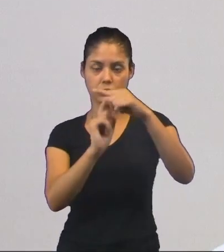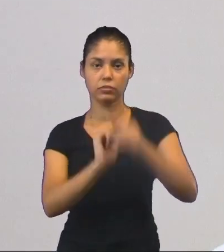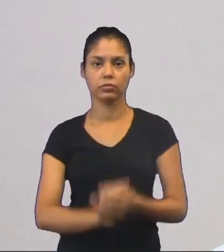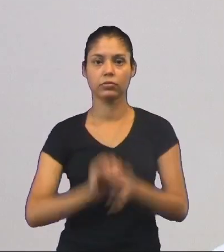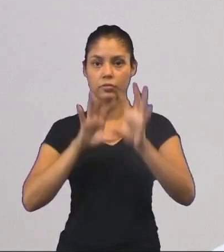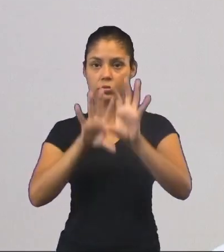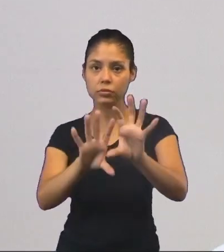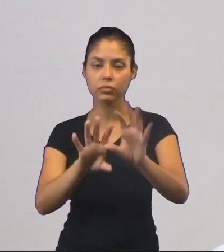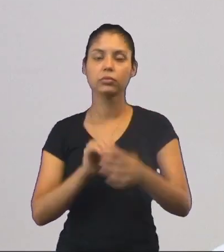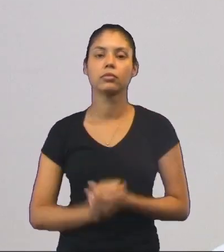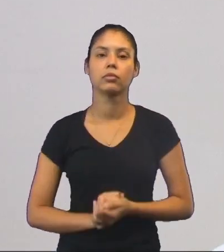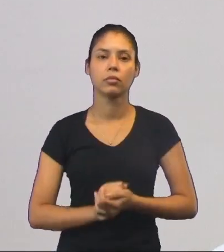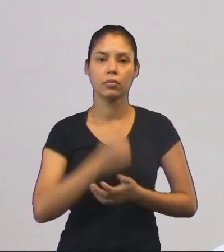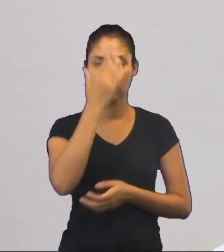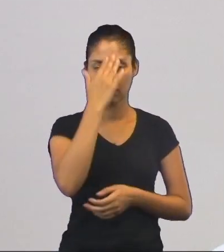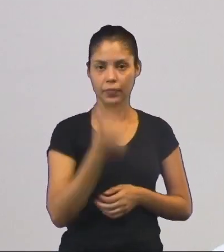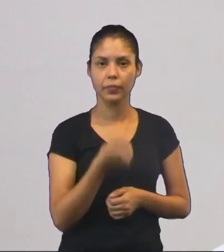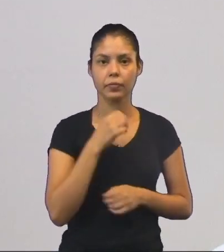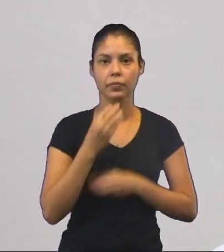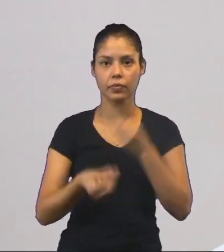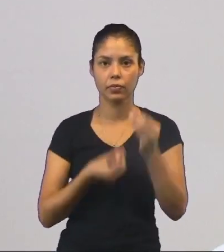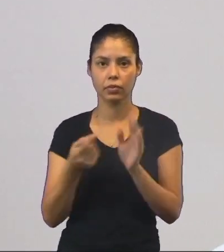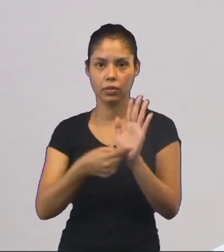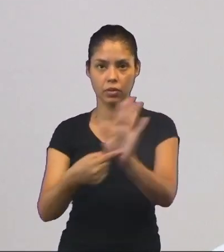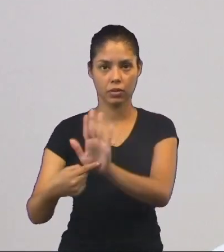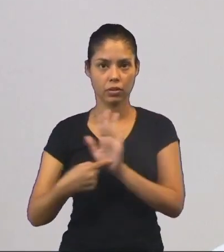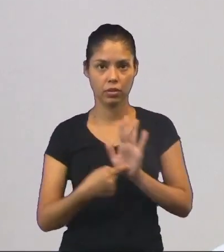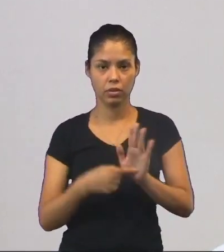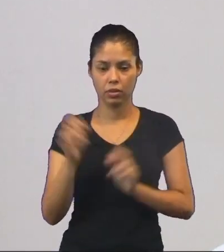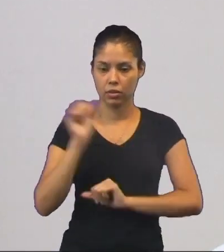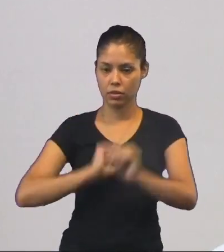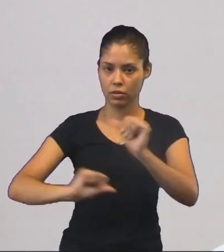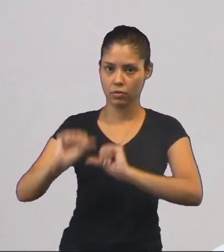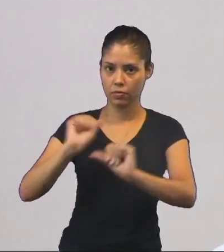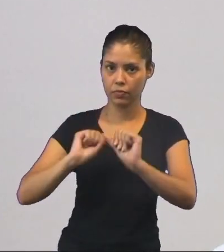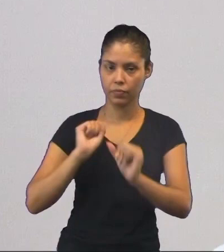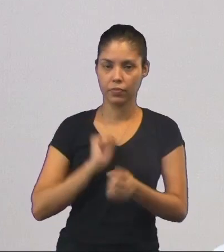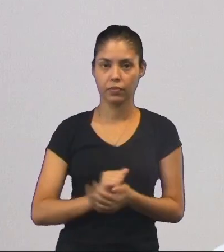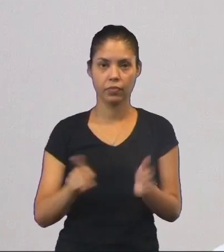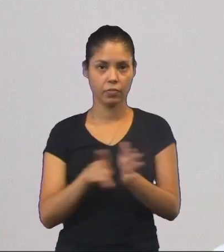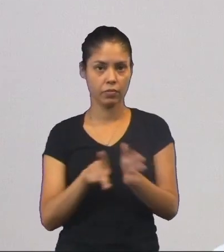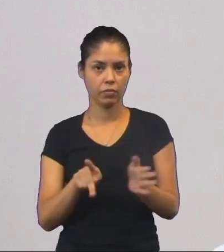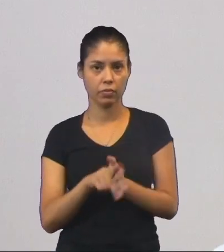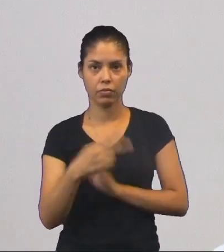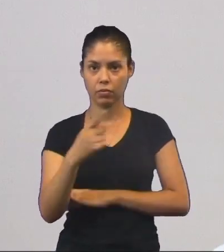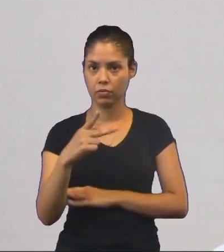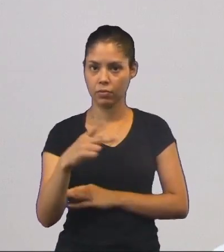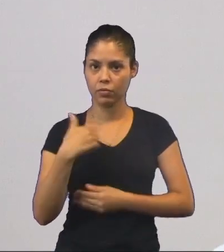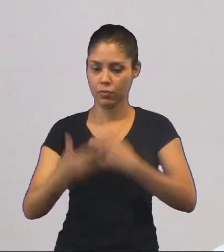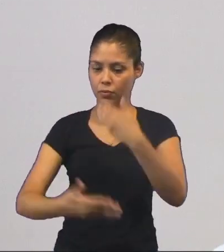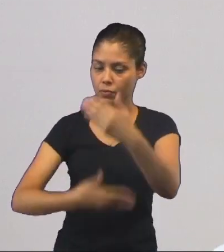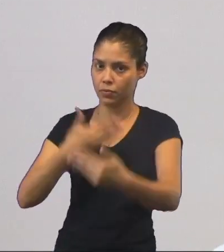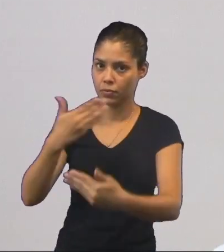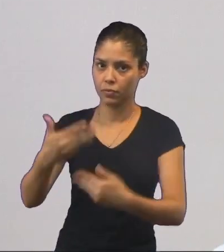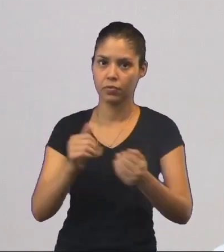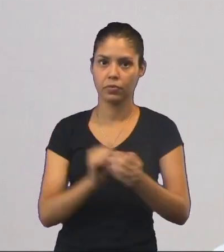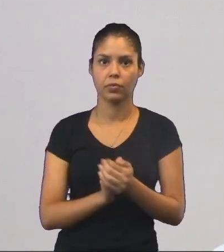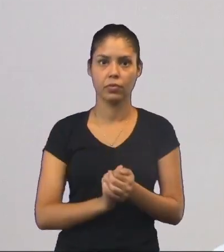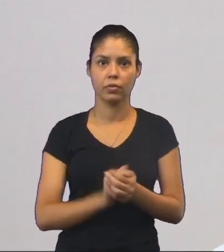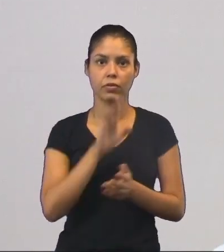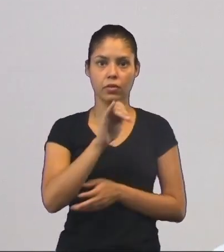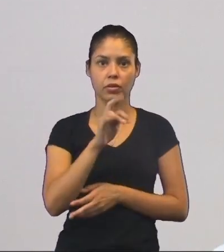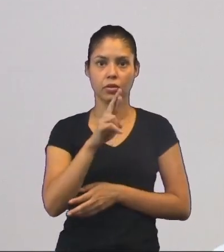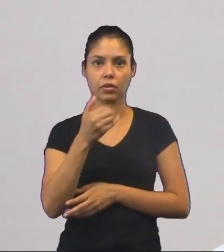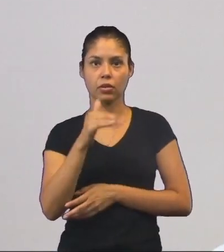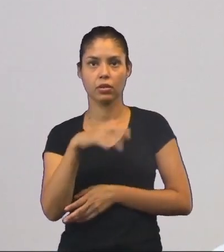E assim eles iam determinando, porque elas iam mudando o posicionamento dela no decorrer das